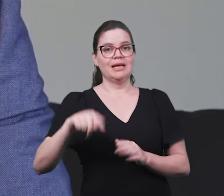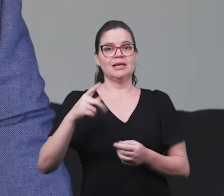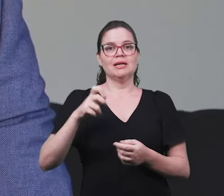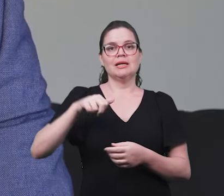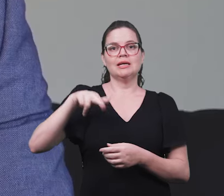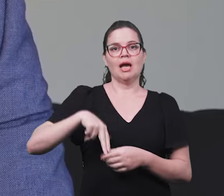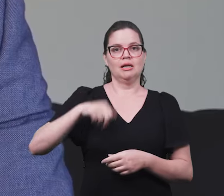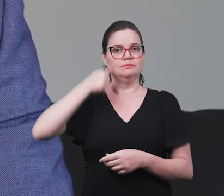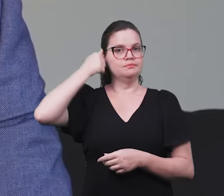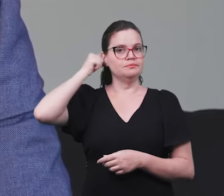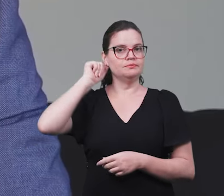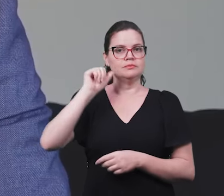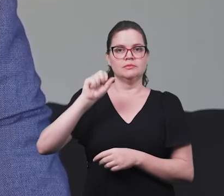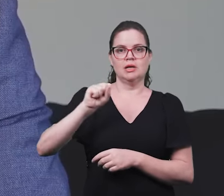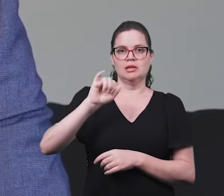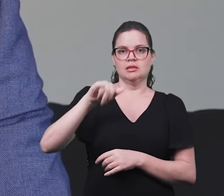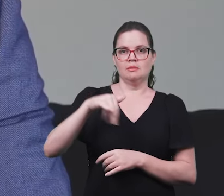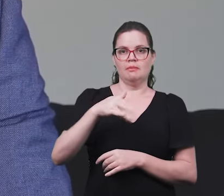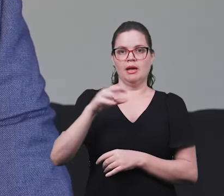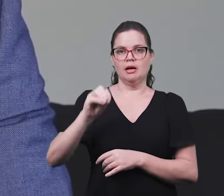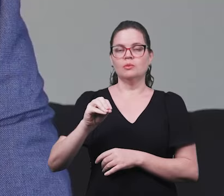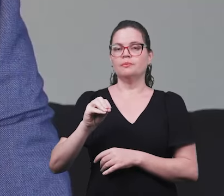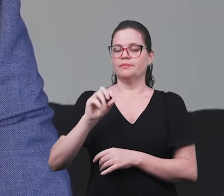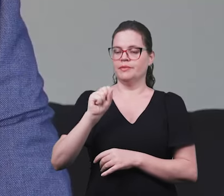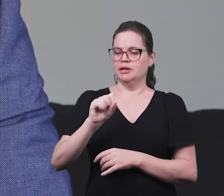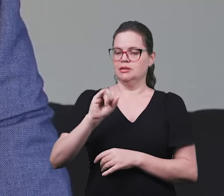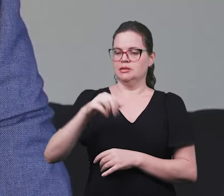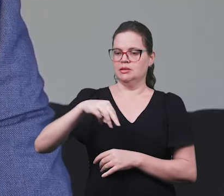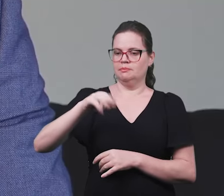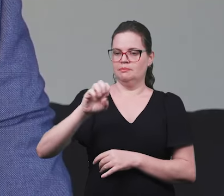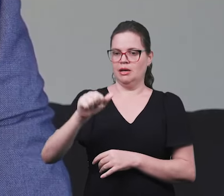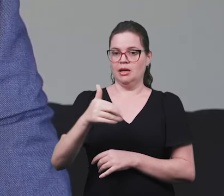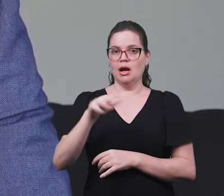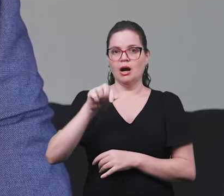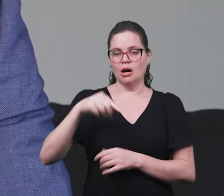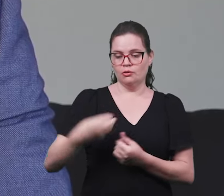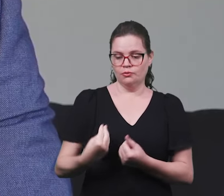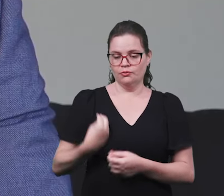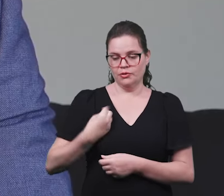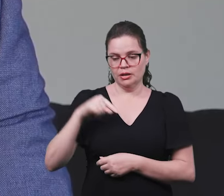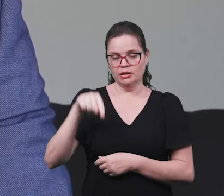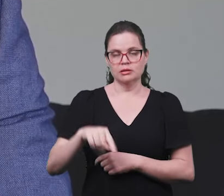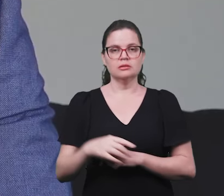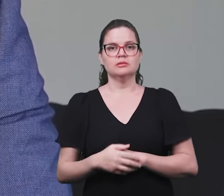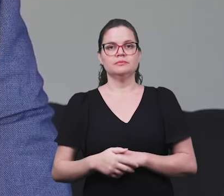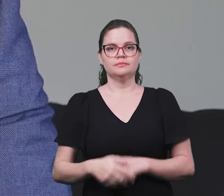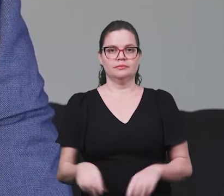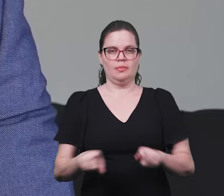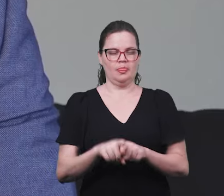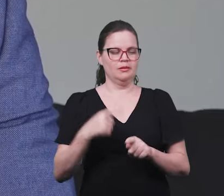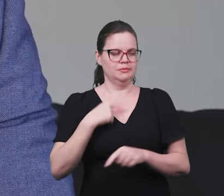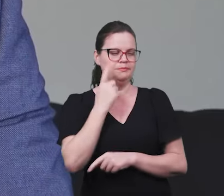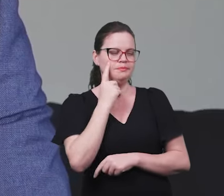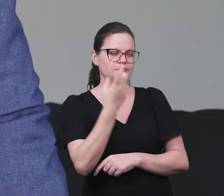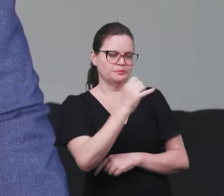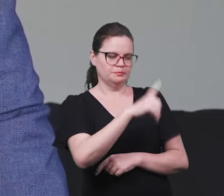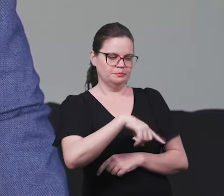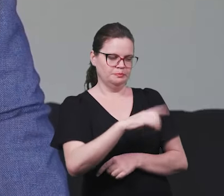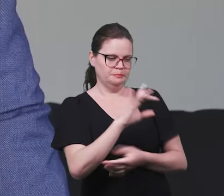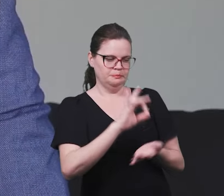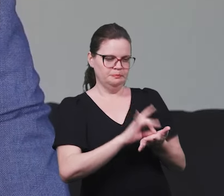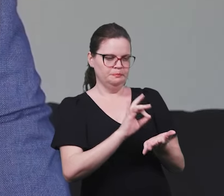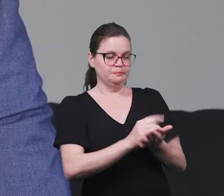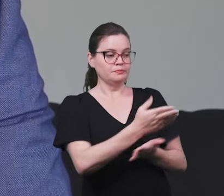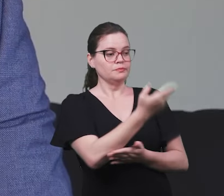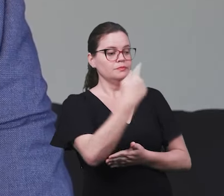garantia daquilo que eles tinham falado a José, e José continua dizendo: e outra coisa, para saber se vocês estão falando a verdade, vocês